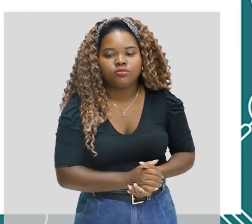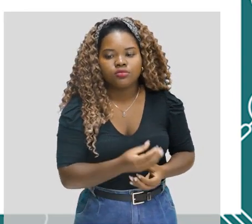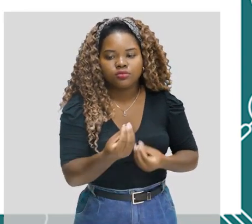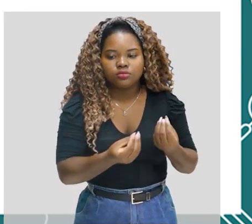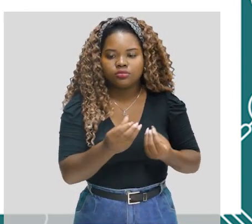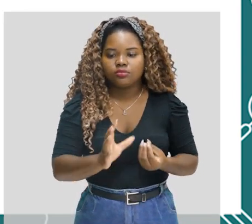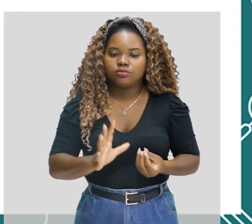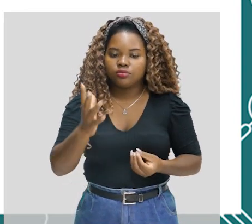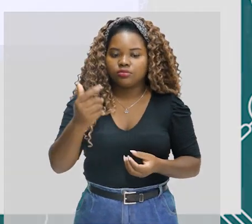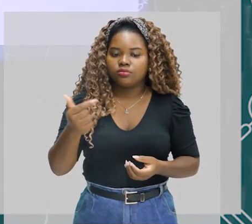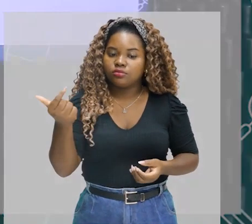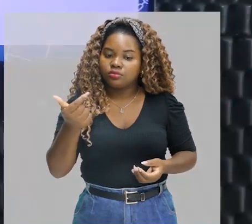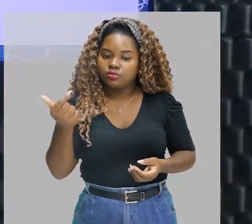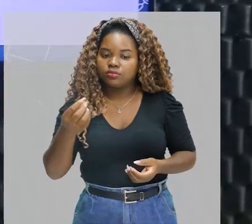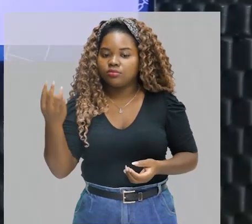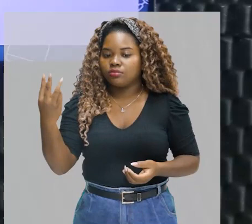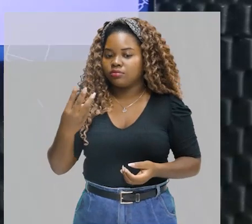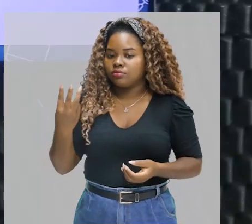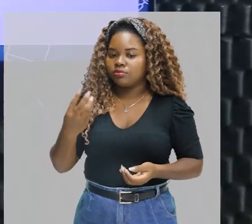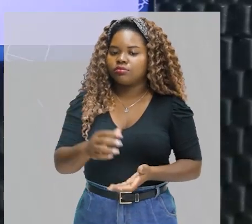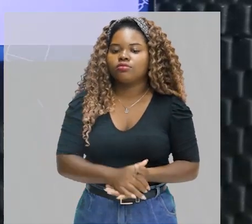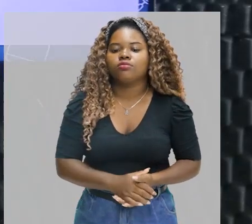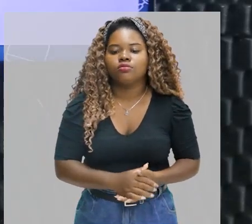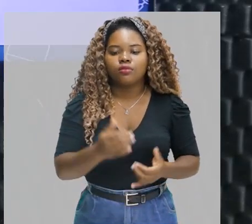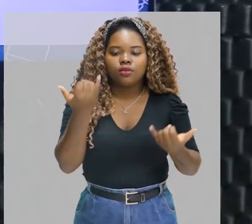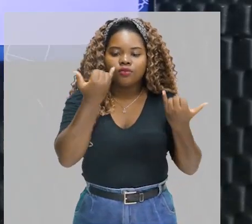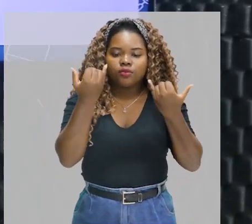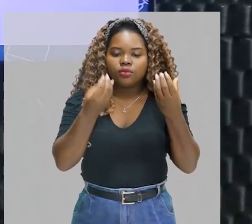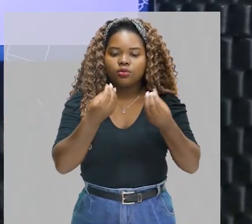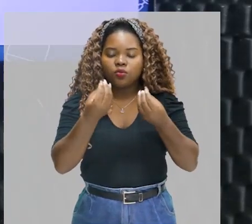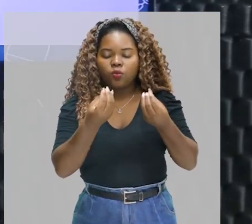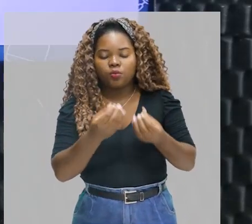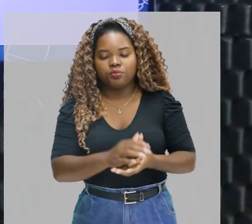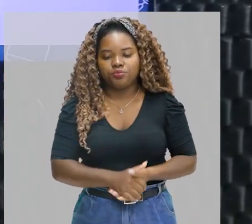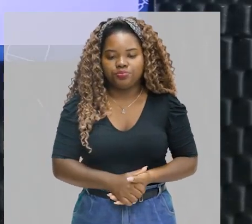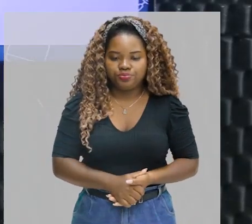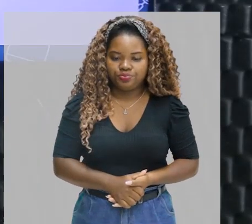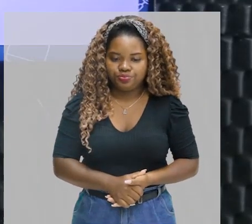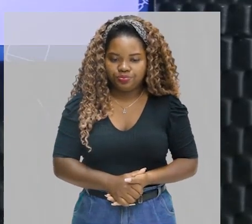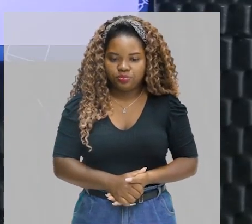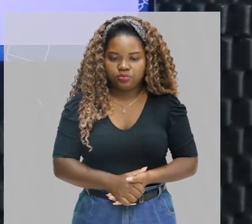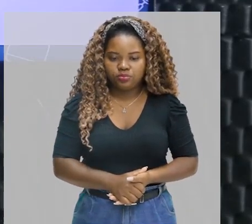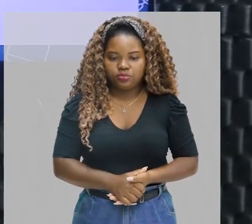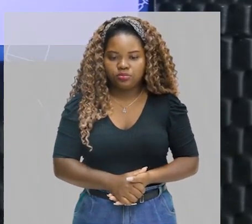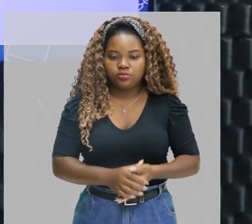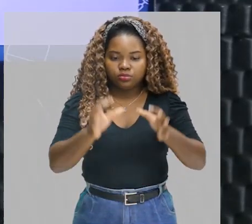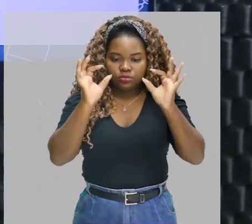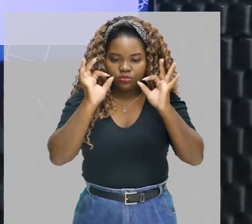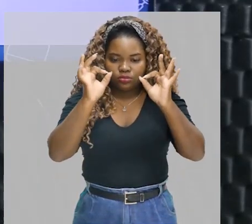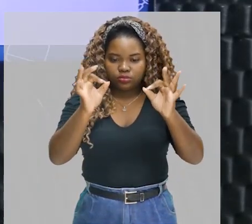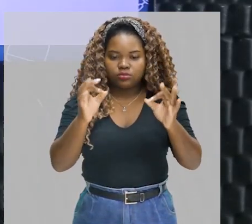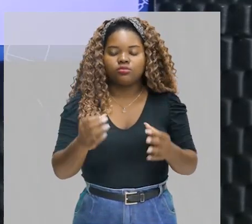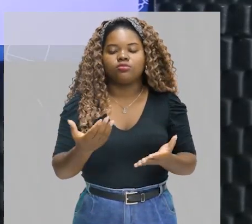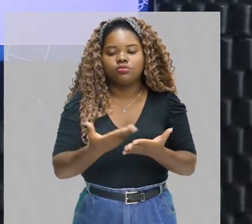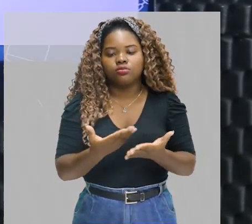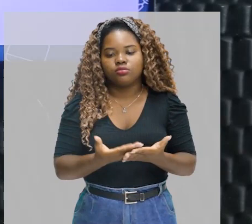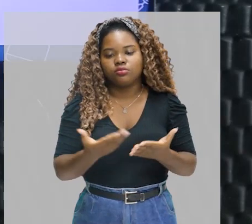armazenamento e processamento de informações e também no registro dessas informações, ok? Então fica bem ligadinho na aula de